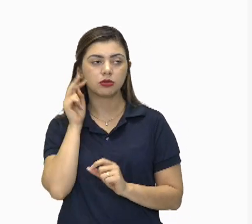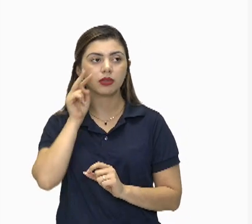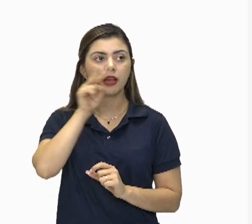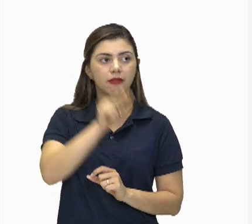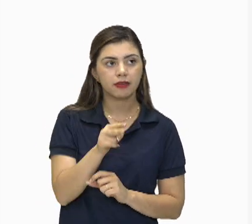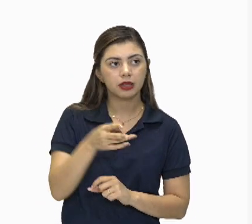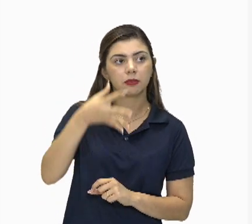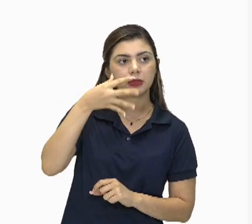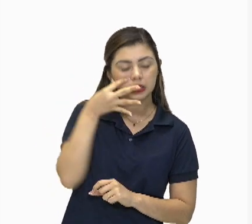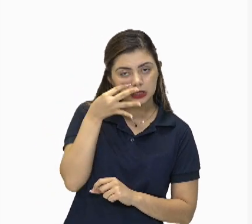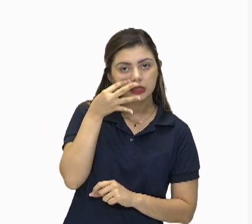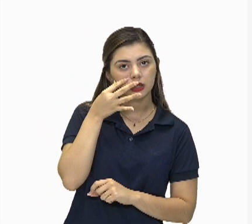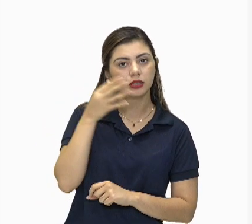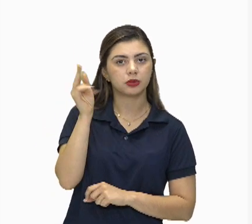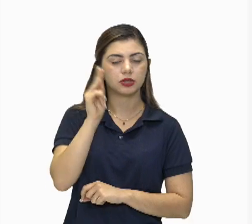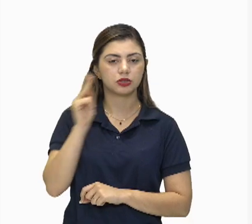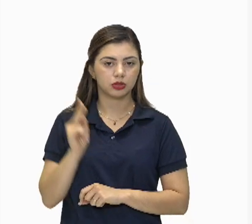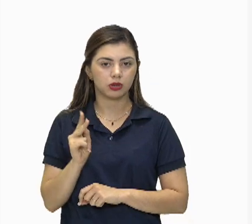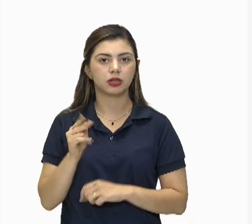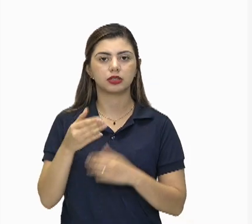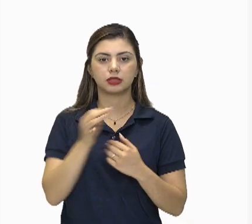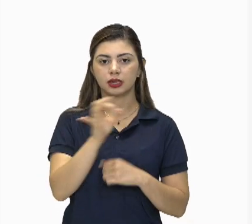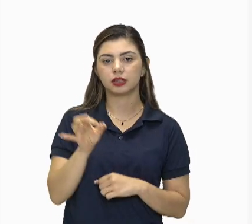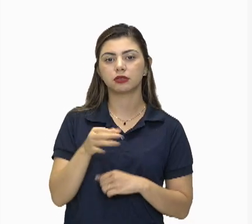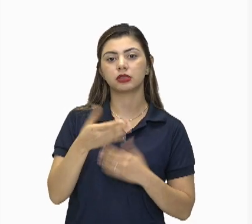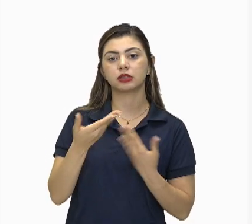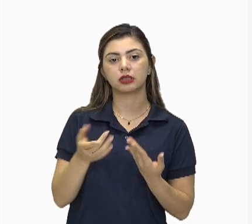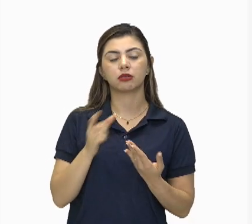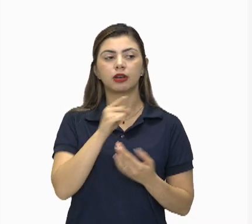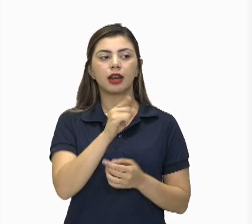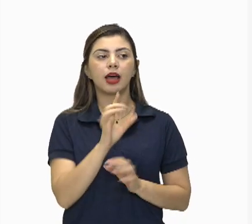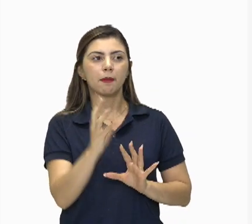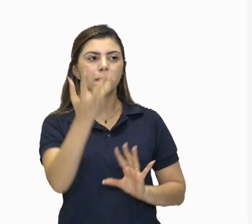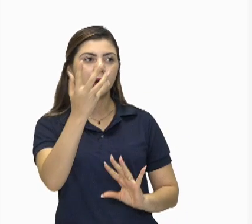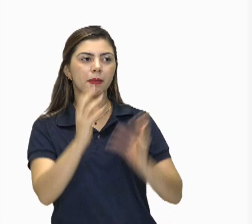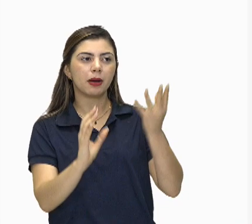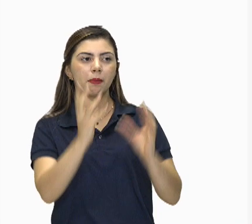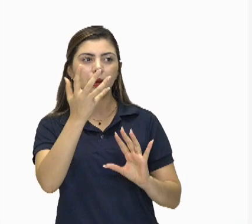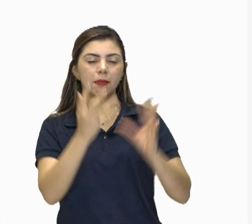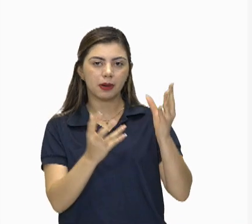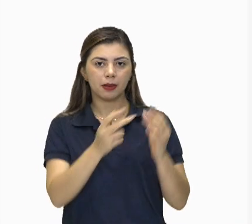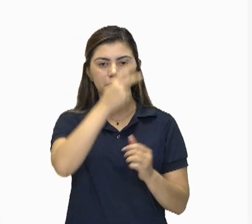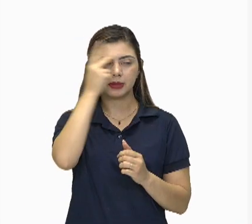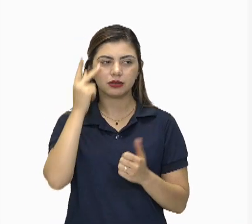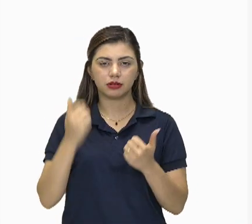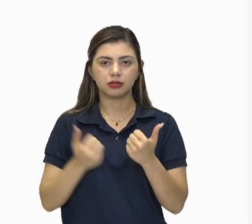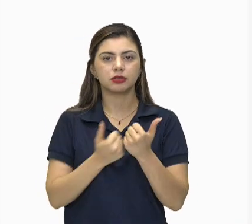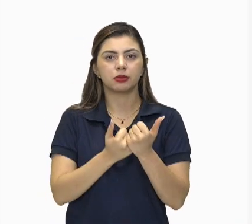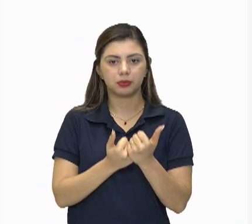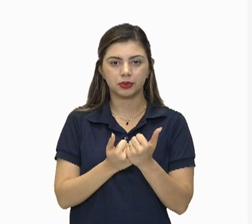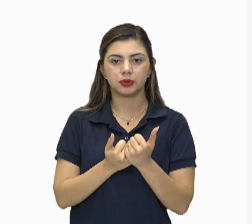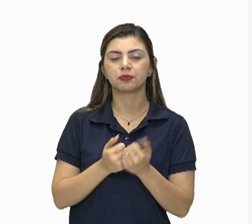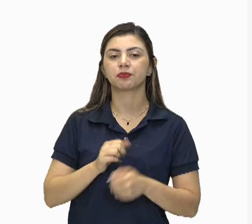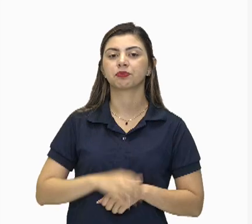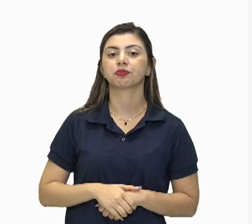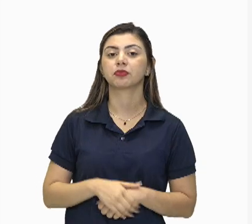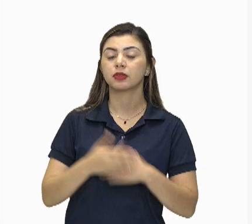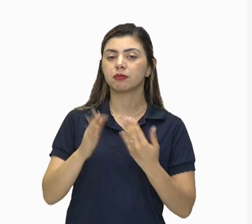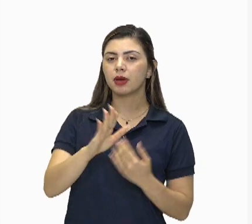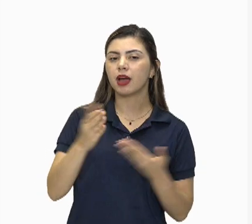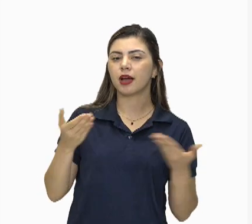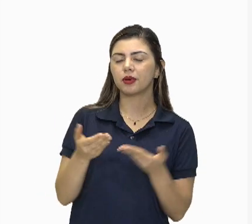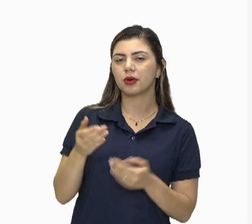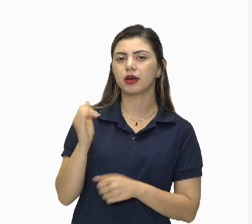narra os efeitos e acontecimentos de outro, o protagonista. O narrador em terceira pessoa